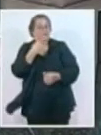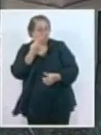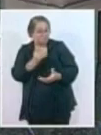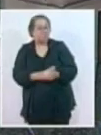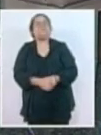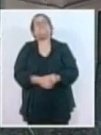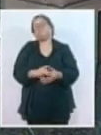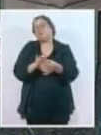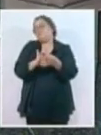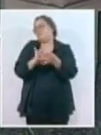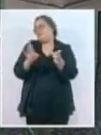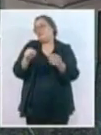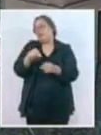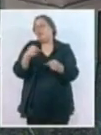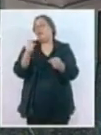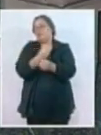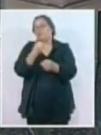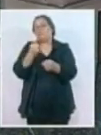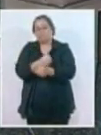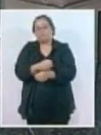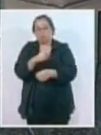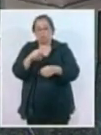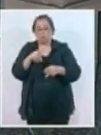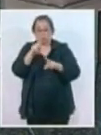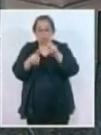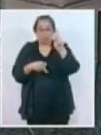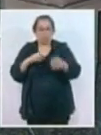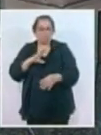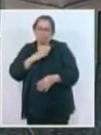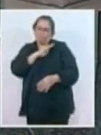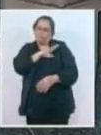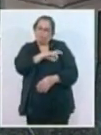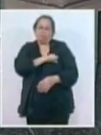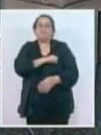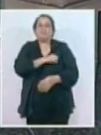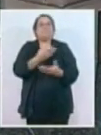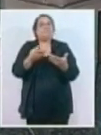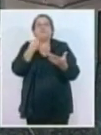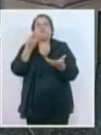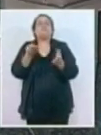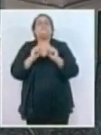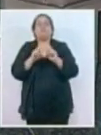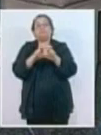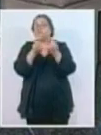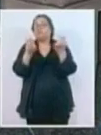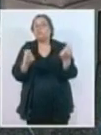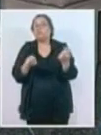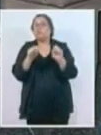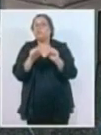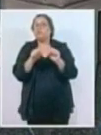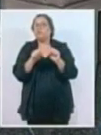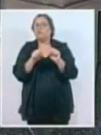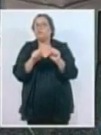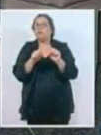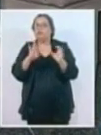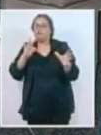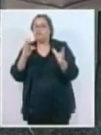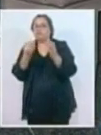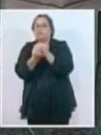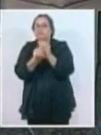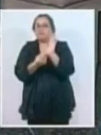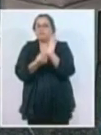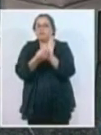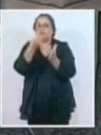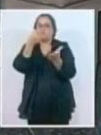fato, é sintoma, né? É. É. Ah, vamos falar também sobre a questão aqui, vereador, agora dessas emendas também.